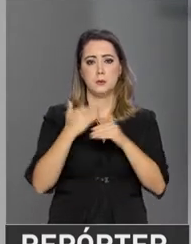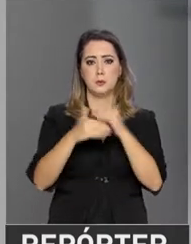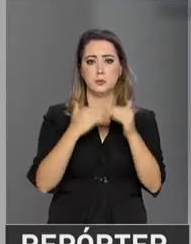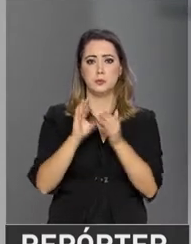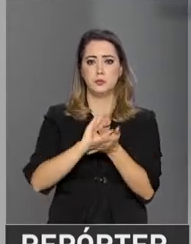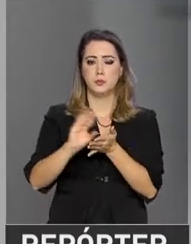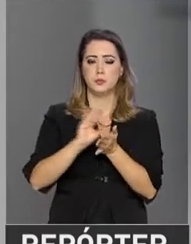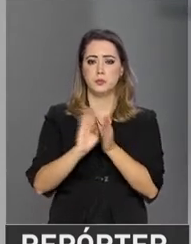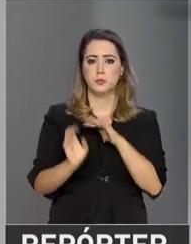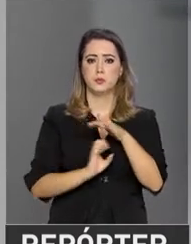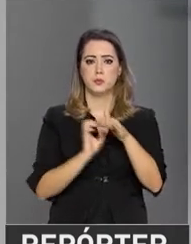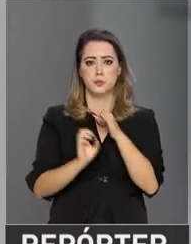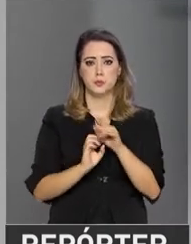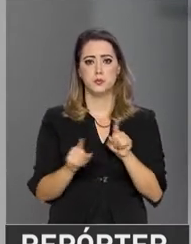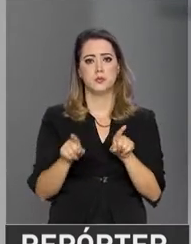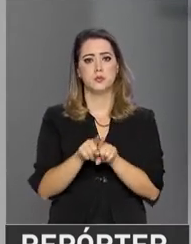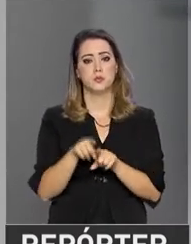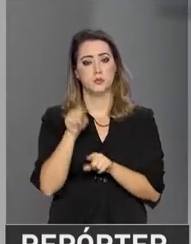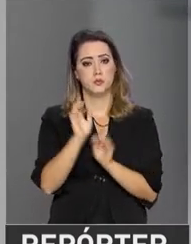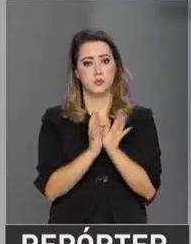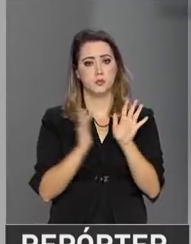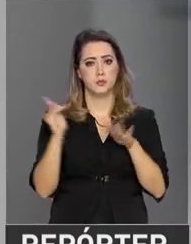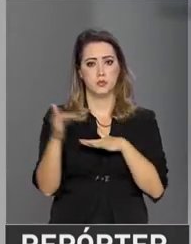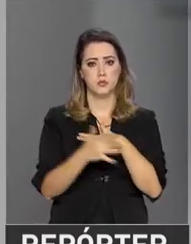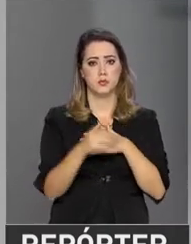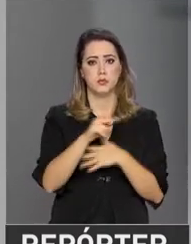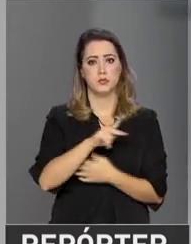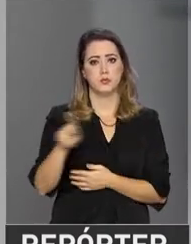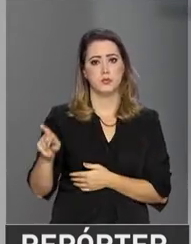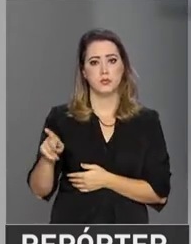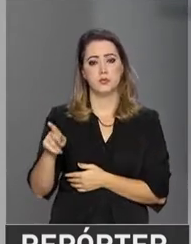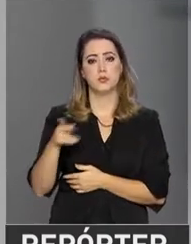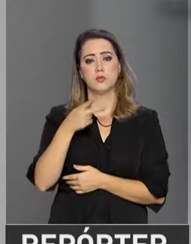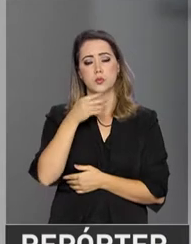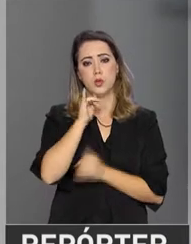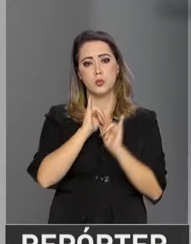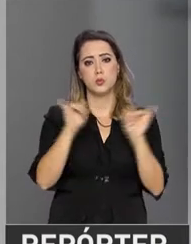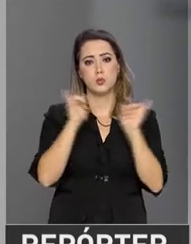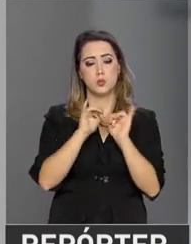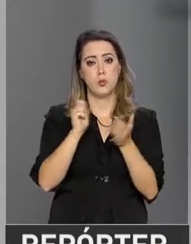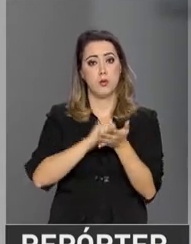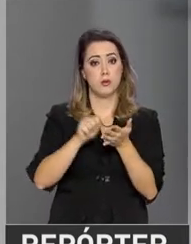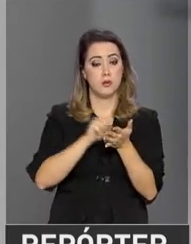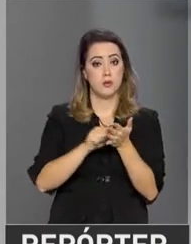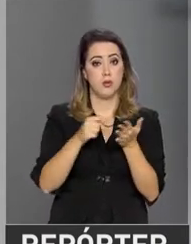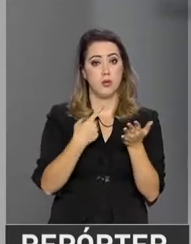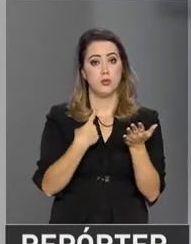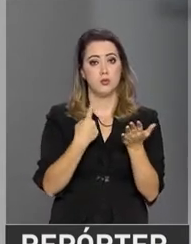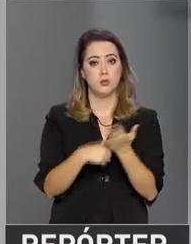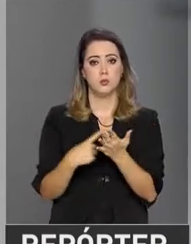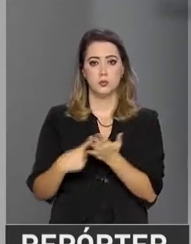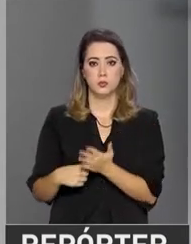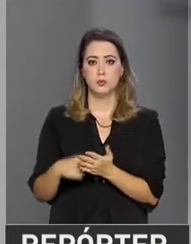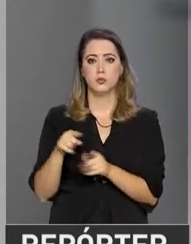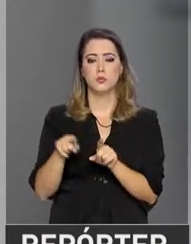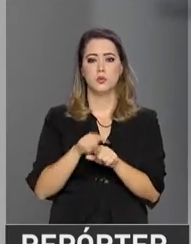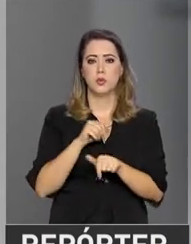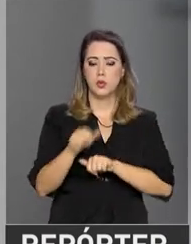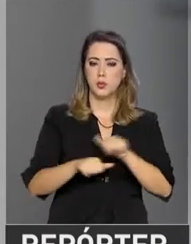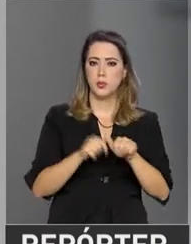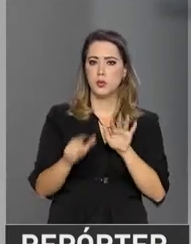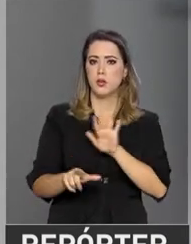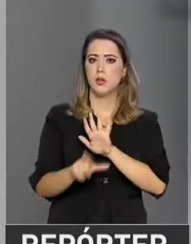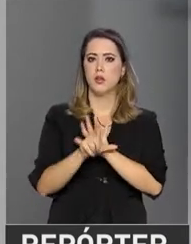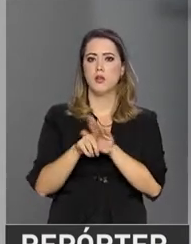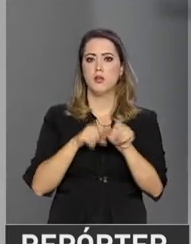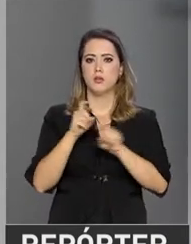investimento e mais emprego ainda pelas redes sociais o presidente anunciou a assinatura da medida provisória que altera a lei